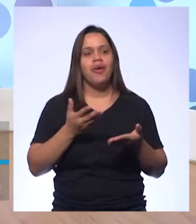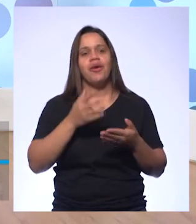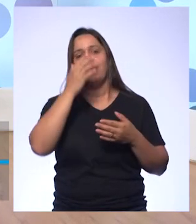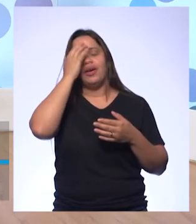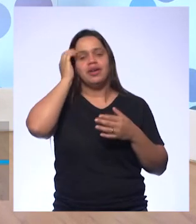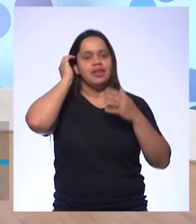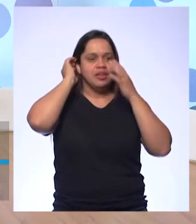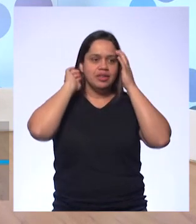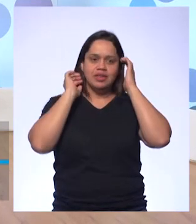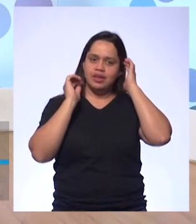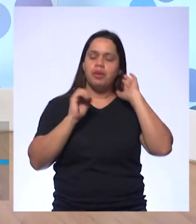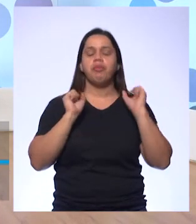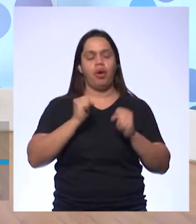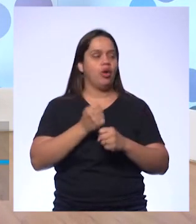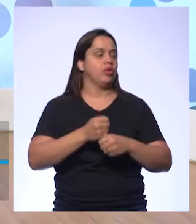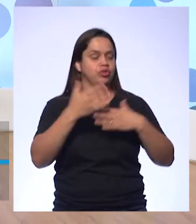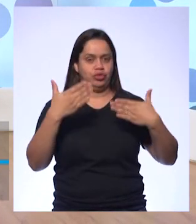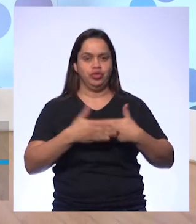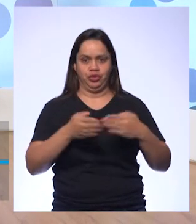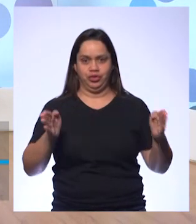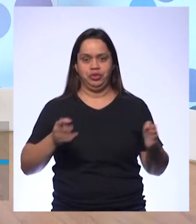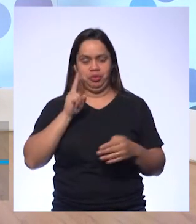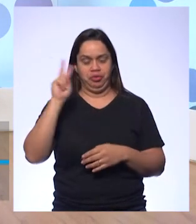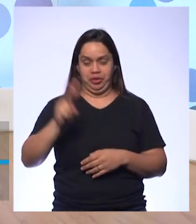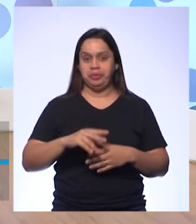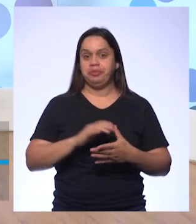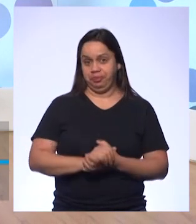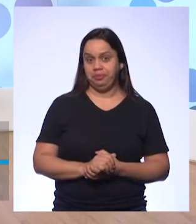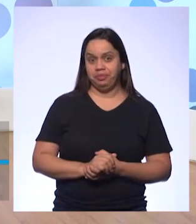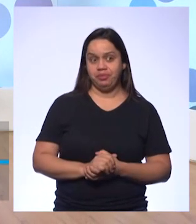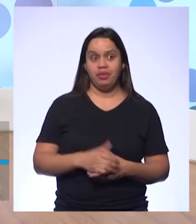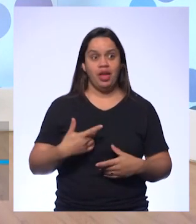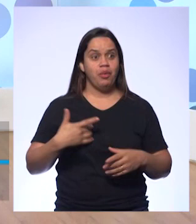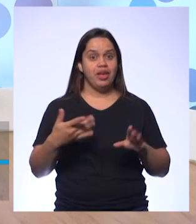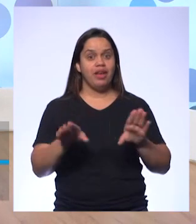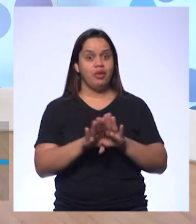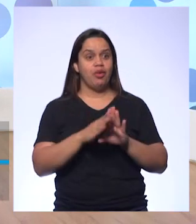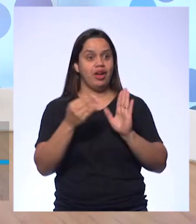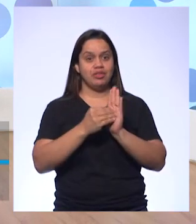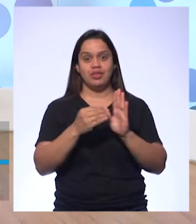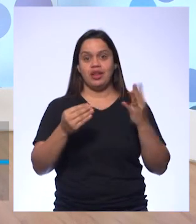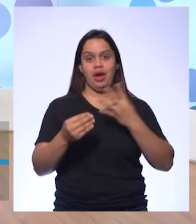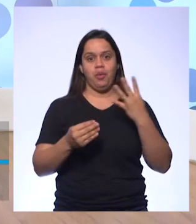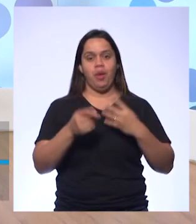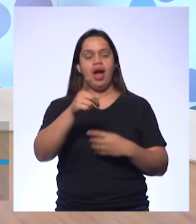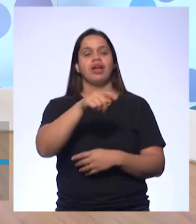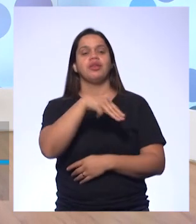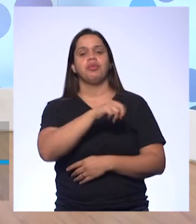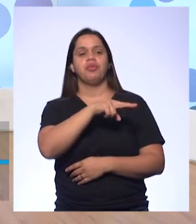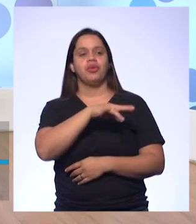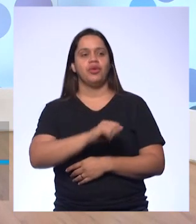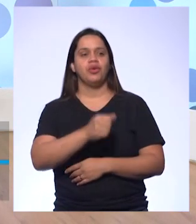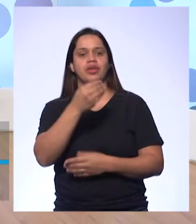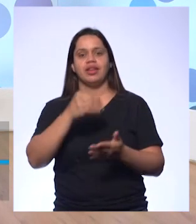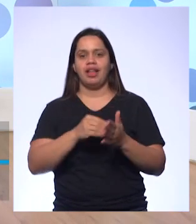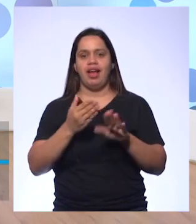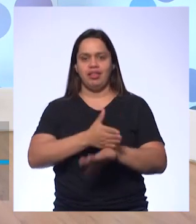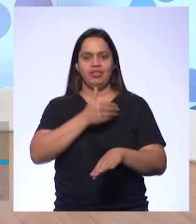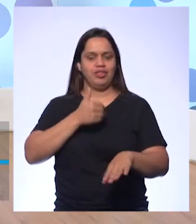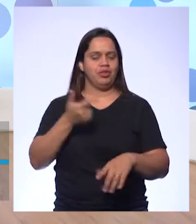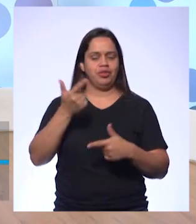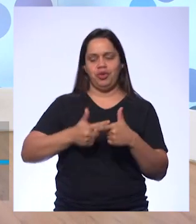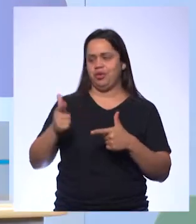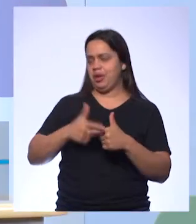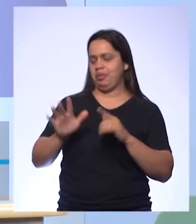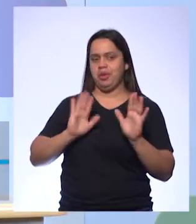de campo. Pode abrir o chat. Eu ia colocar isso até na 4, né? A Amor tá adiantando. Ai, desculpa. Não tem problema. A